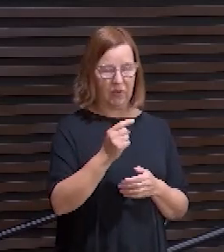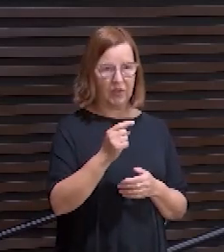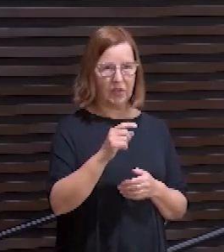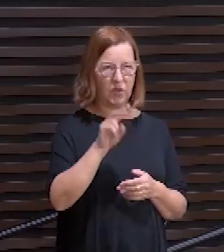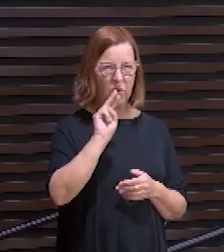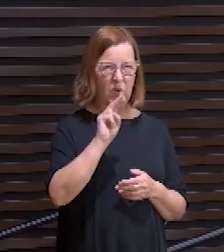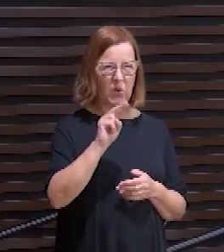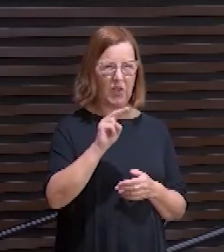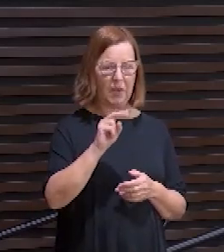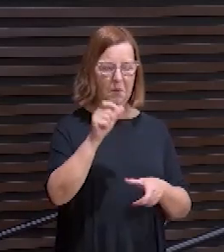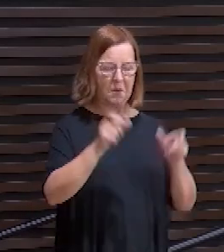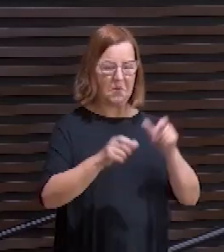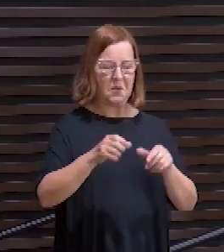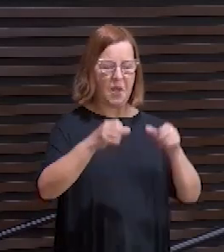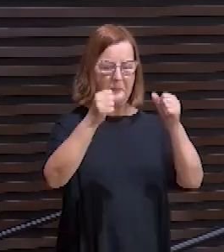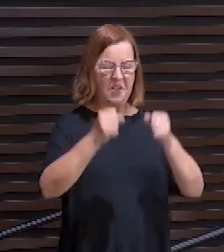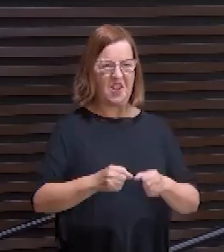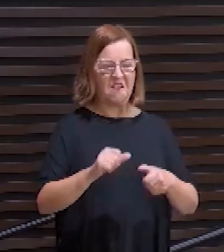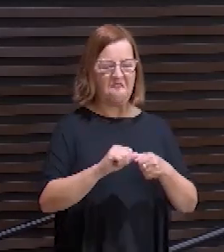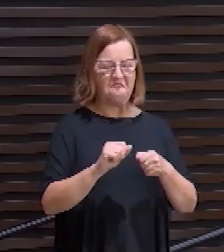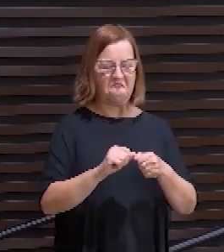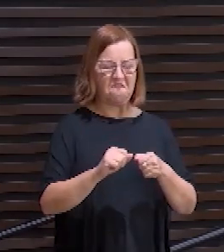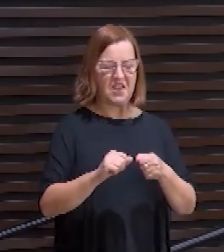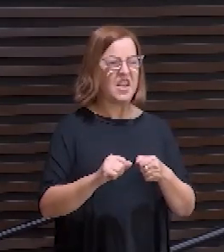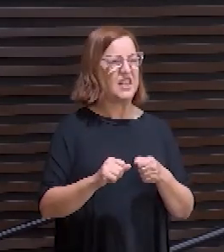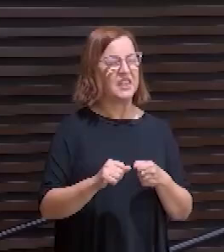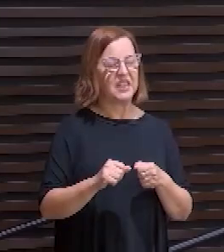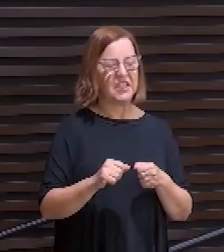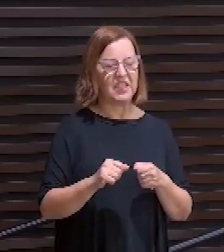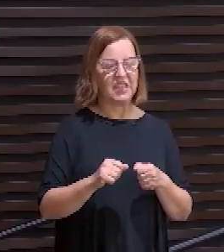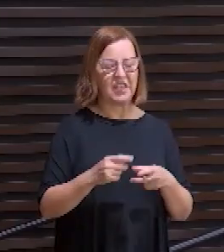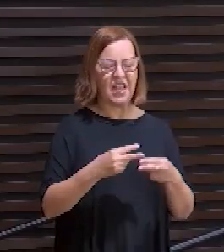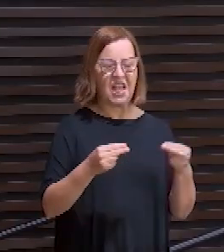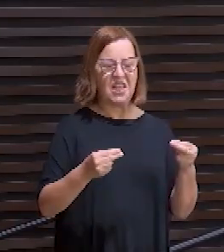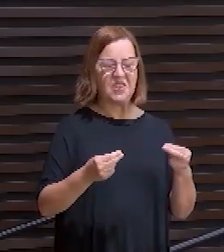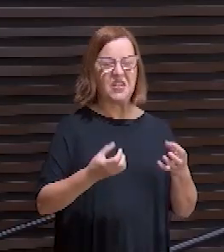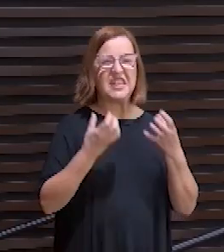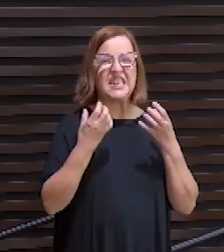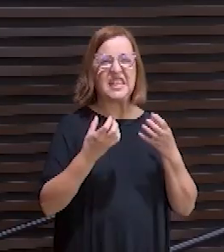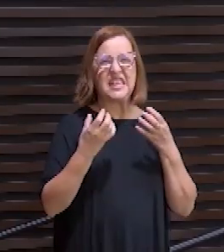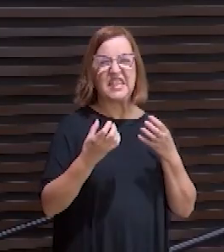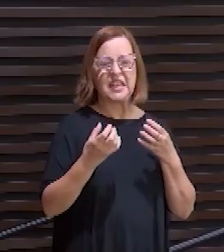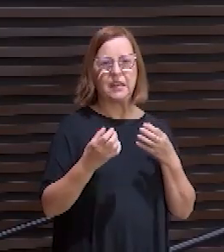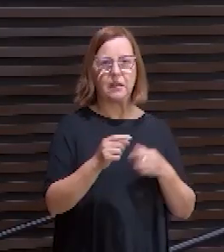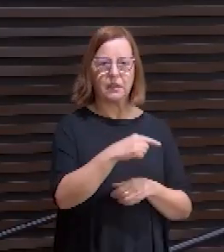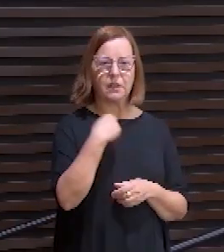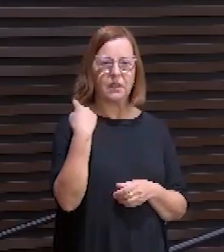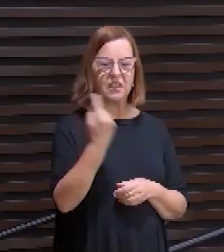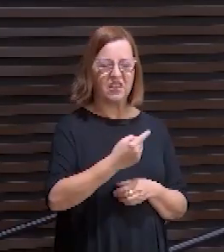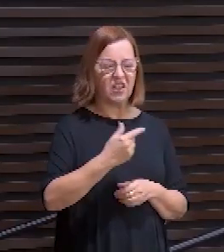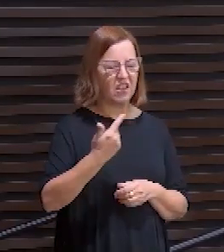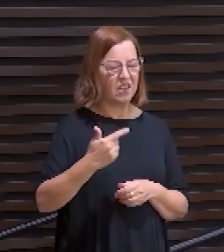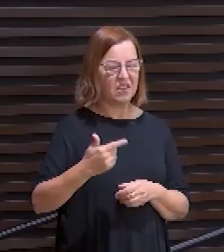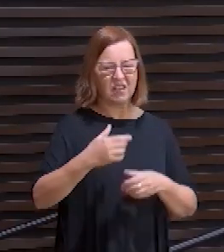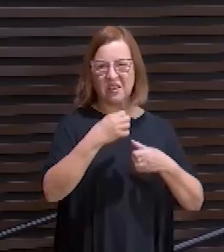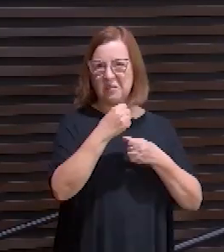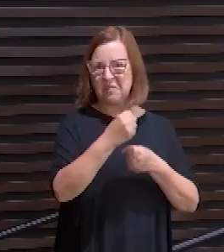que querem. E nós ficamos aqui como que totalmente impotentes.